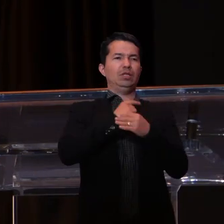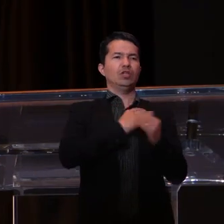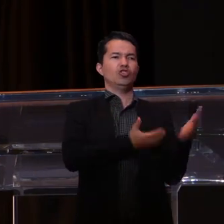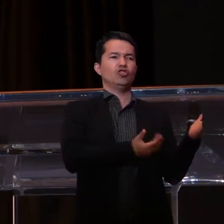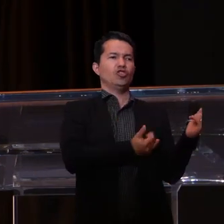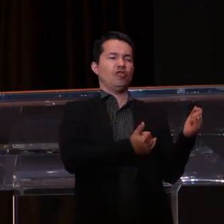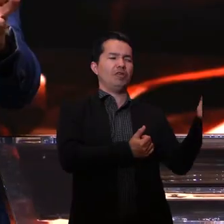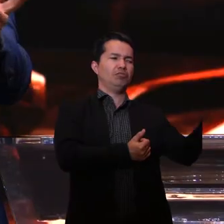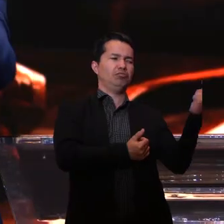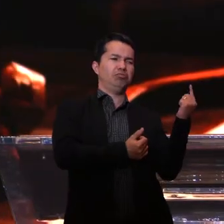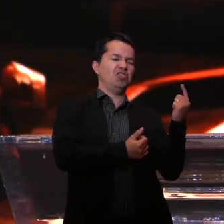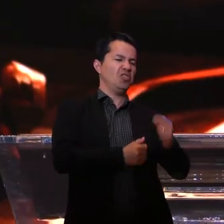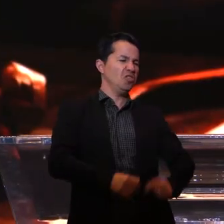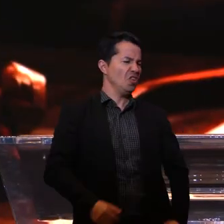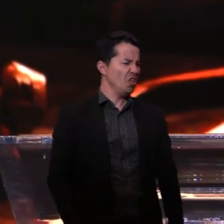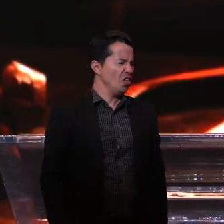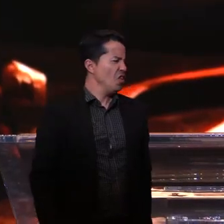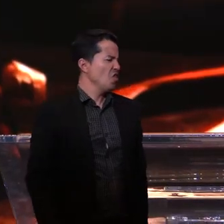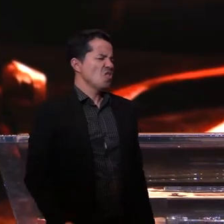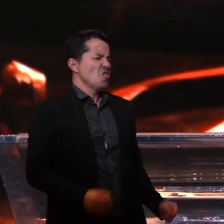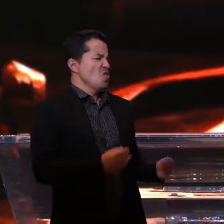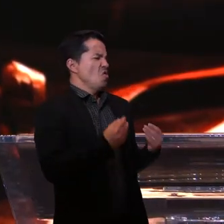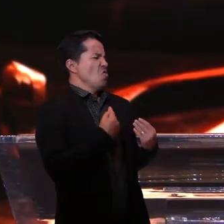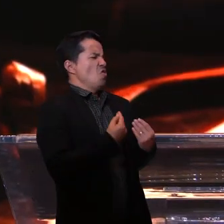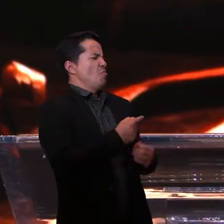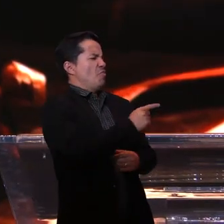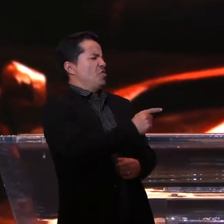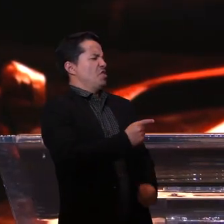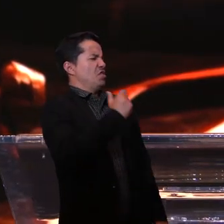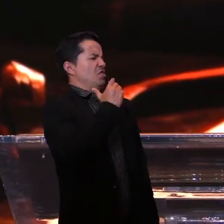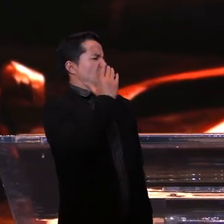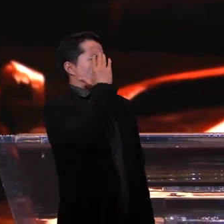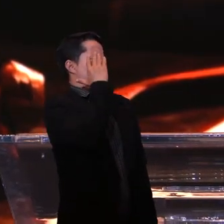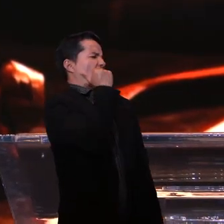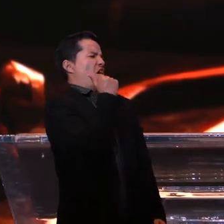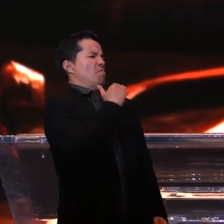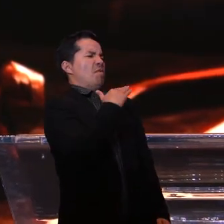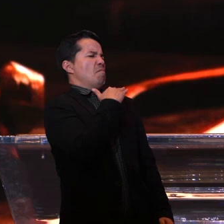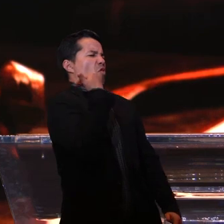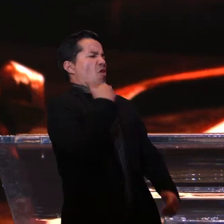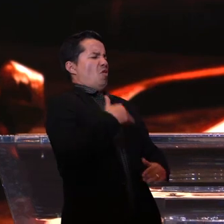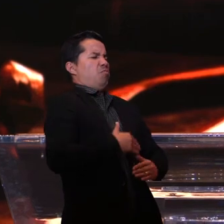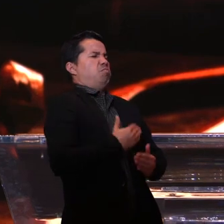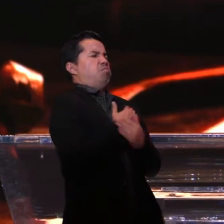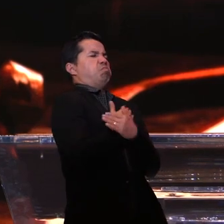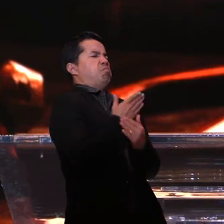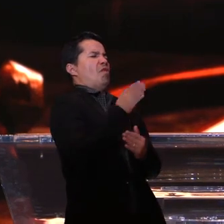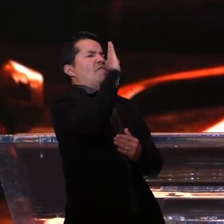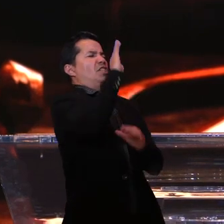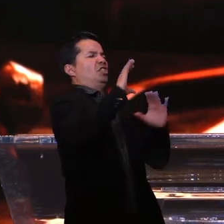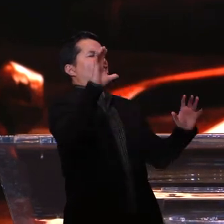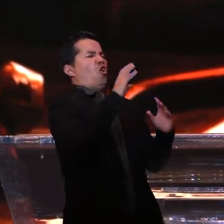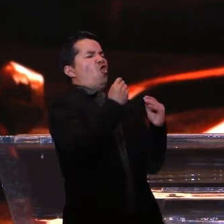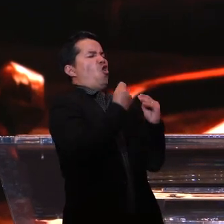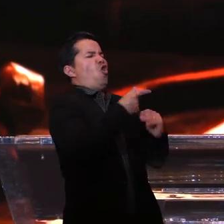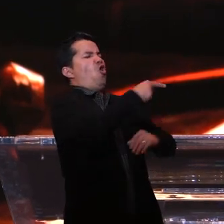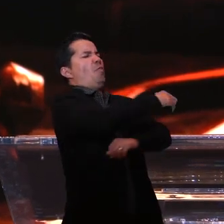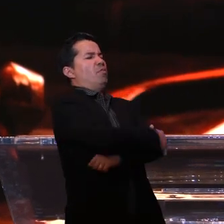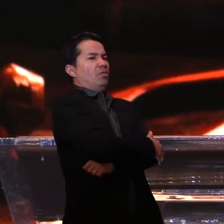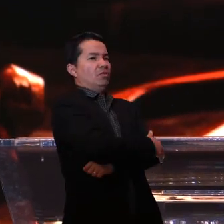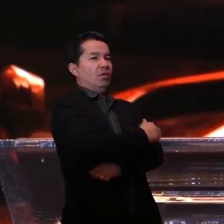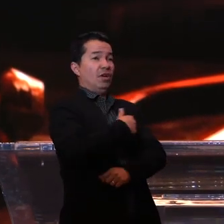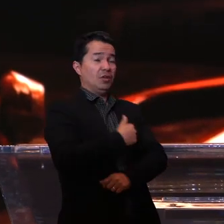tanta certeza do que ninguém sabe, do que vai acontecer depois da morte? Eu disse para ele: eu falo com